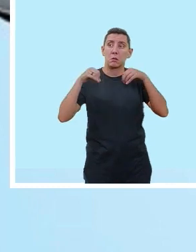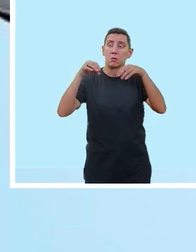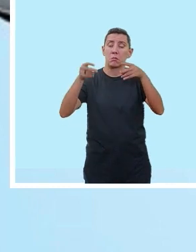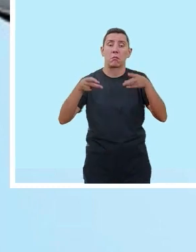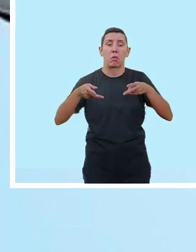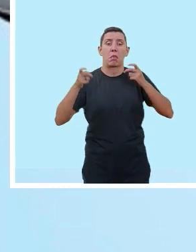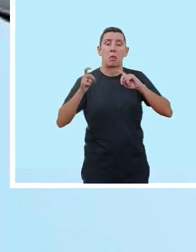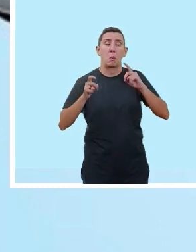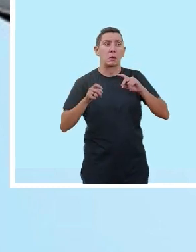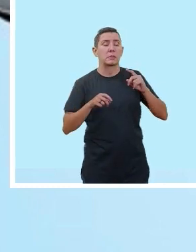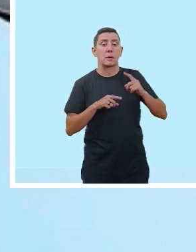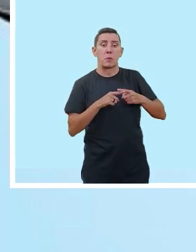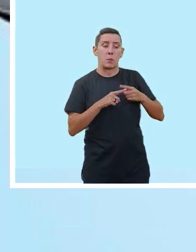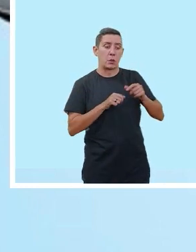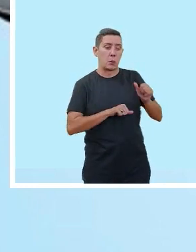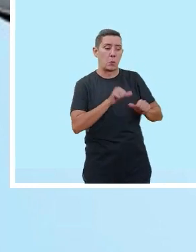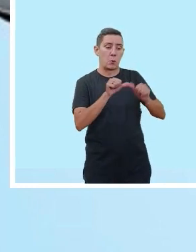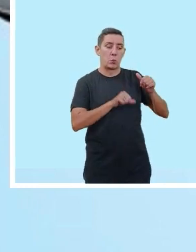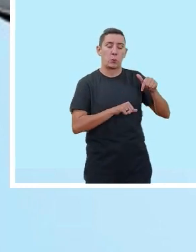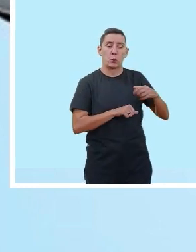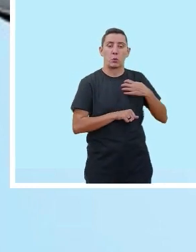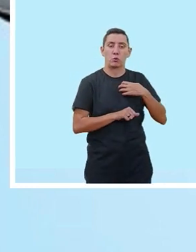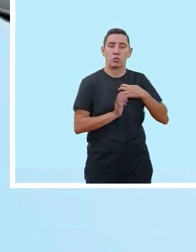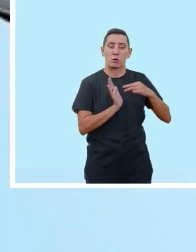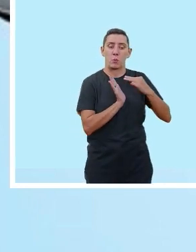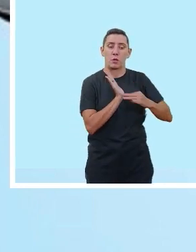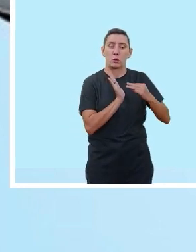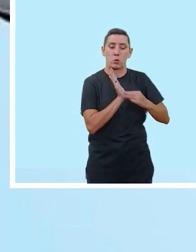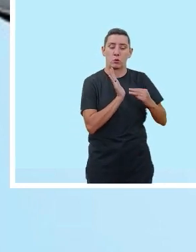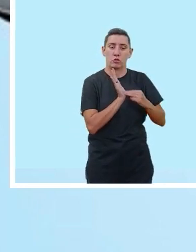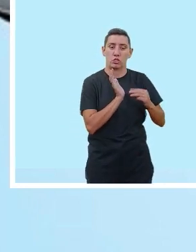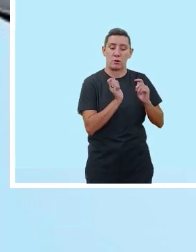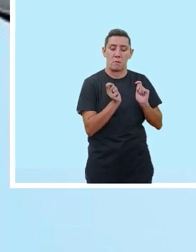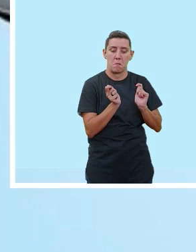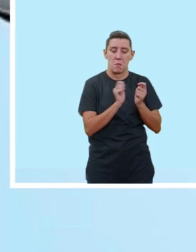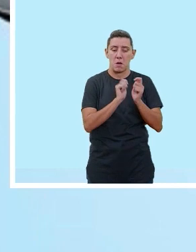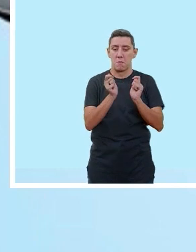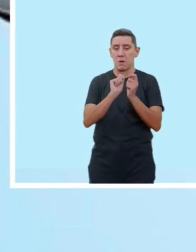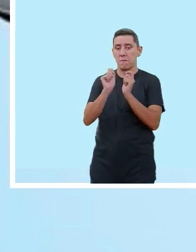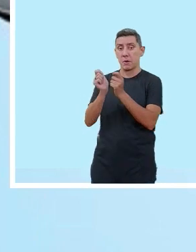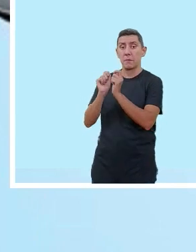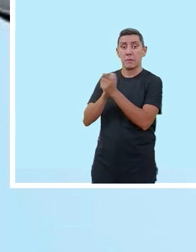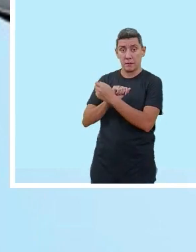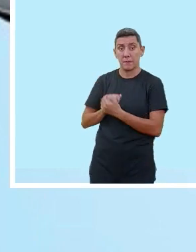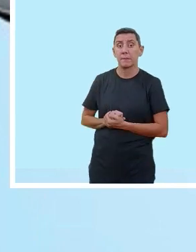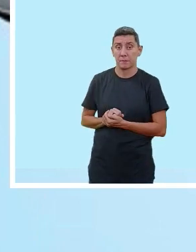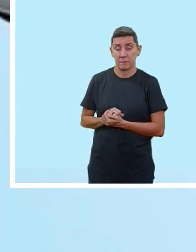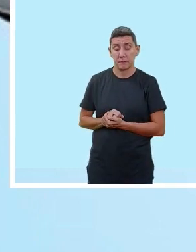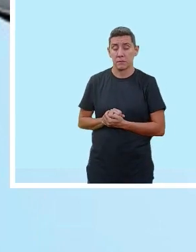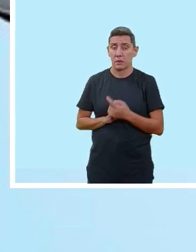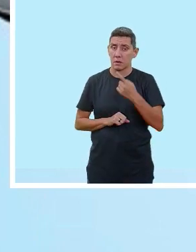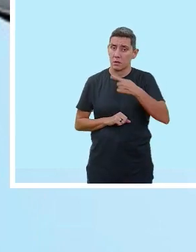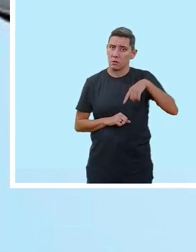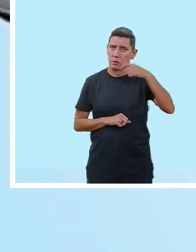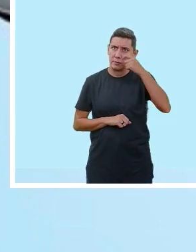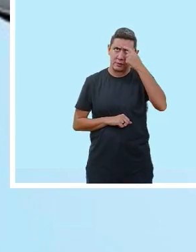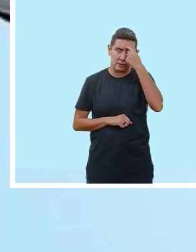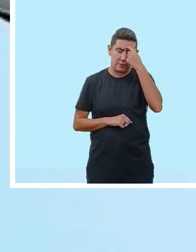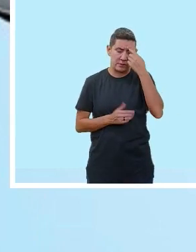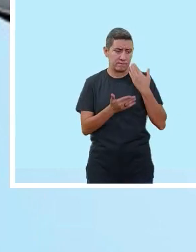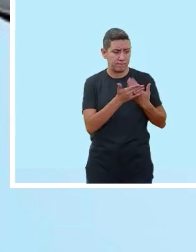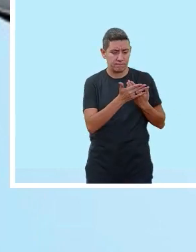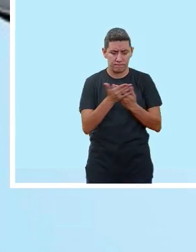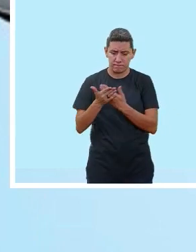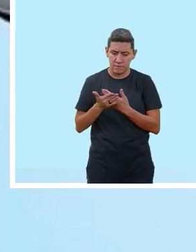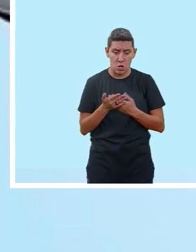renovável, né? Então o hidrogênio, ele permite, né, tem que ter uma série de desenvolvimentos ainda, mas a ideia é que o